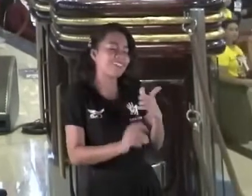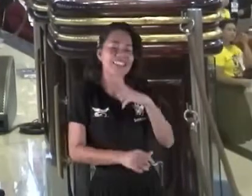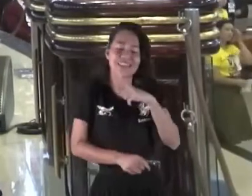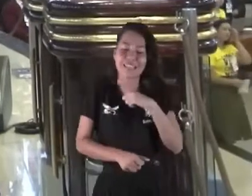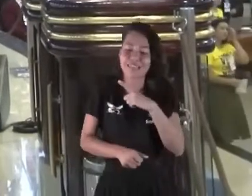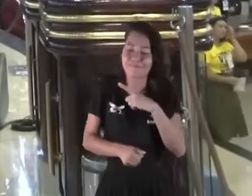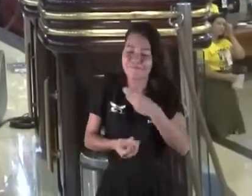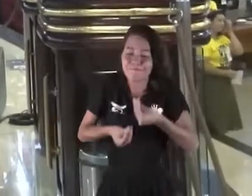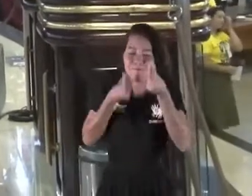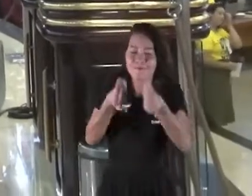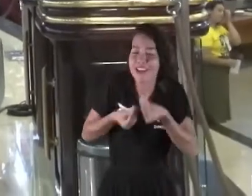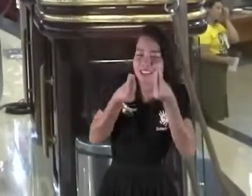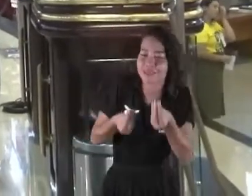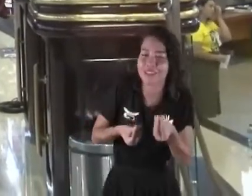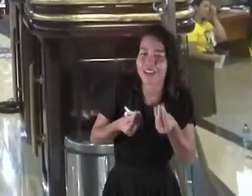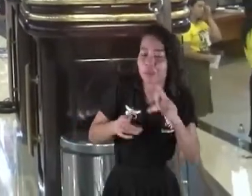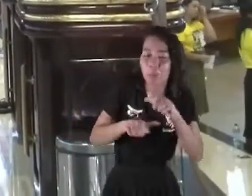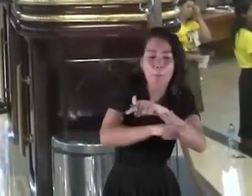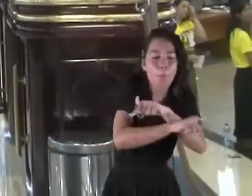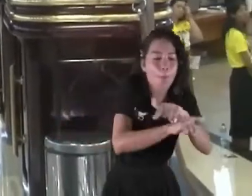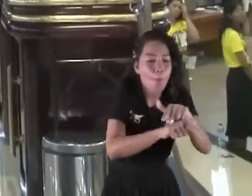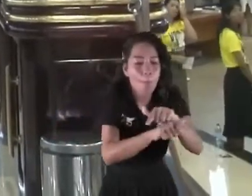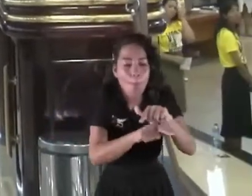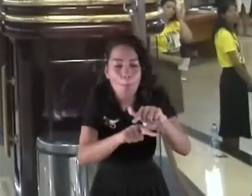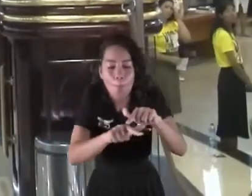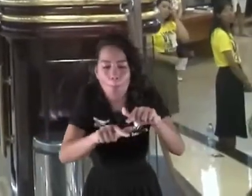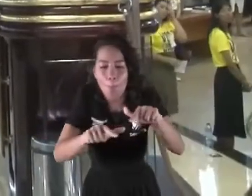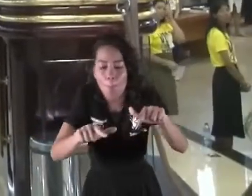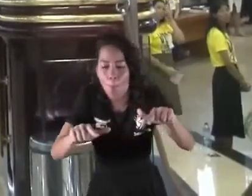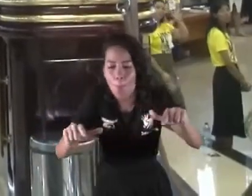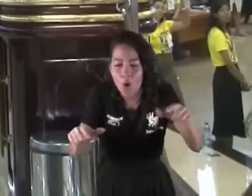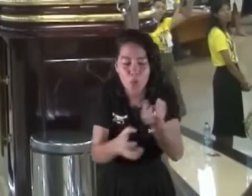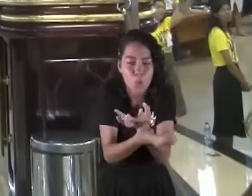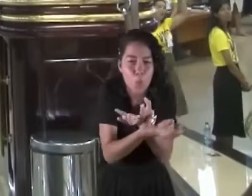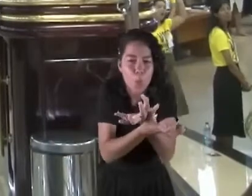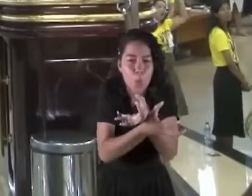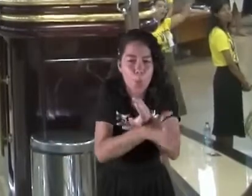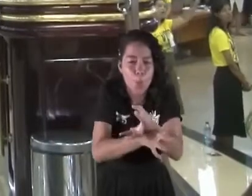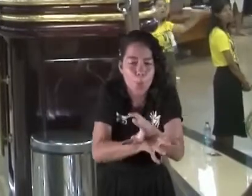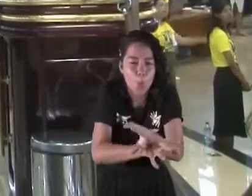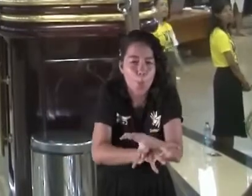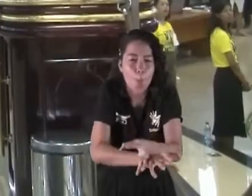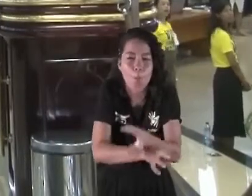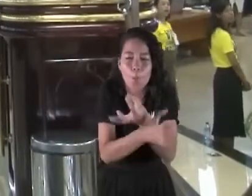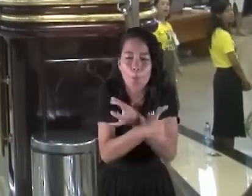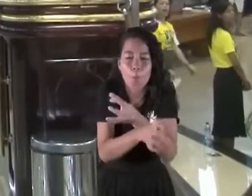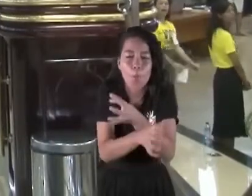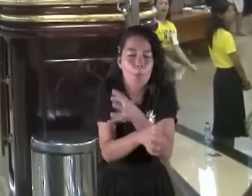Ofertantes? Não também. Tem o quê? Ossos secos, topa.